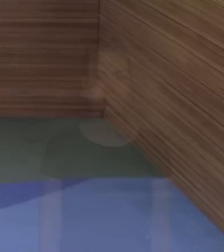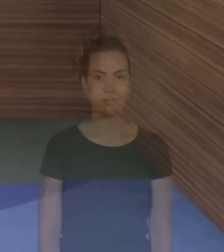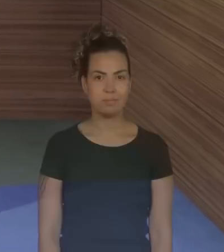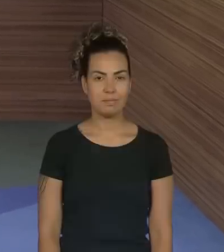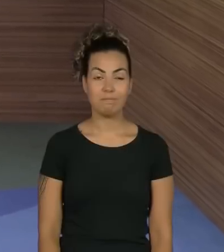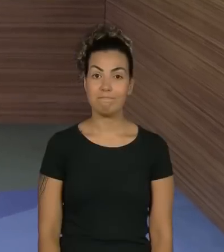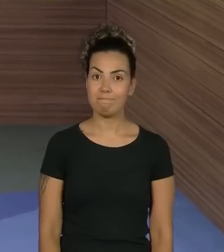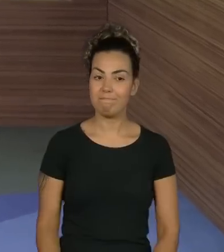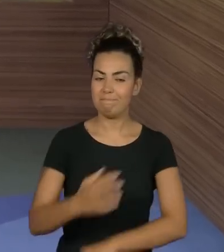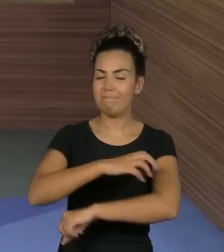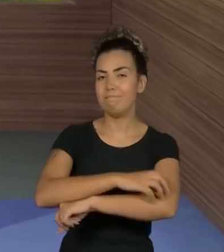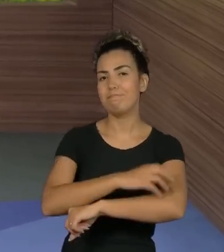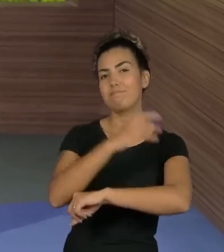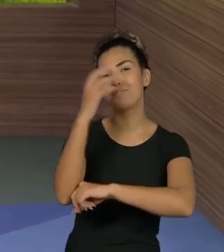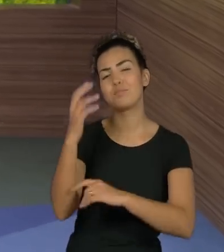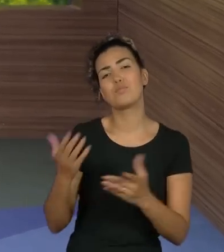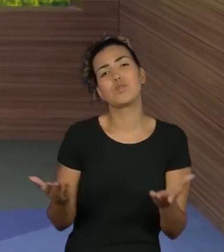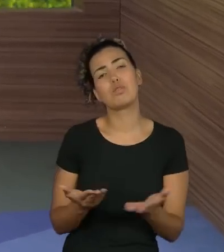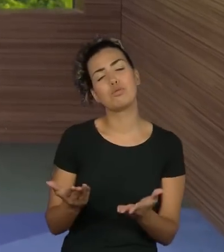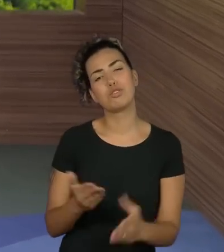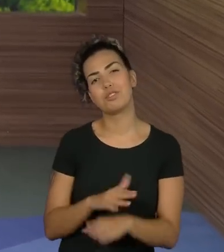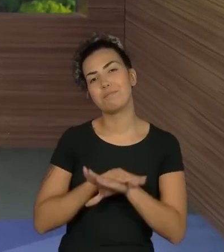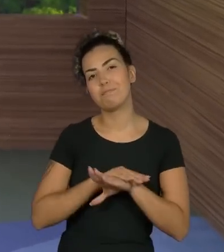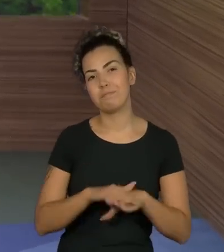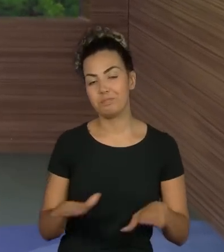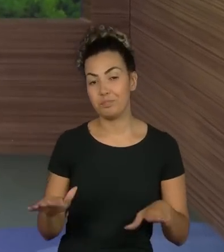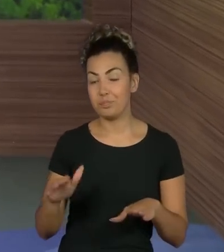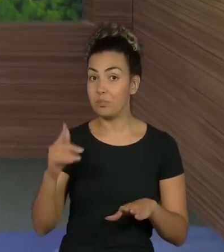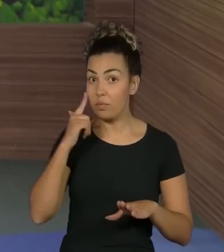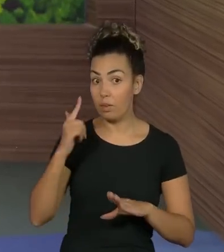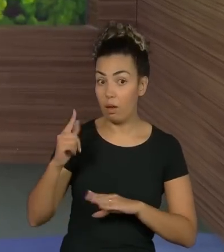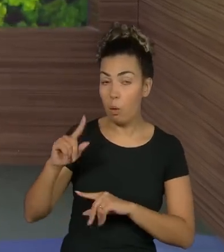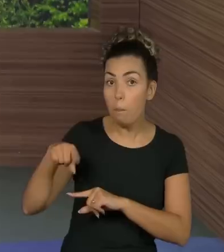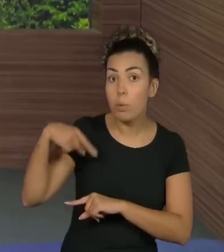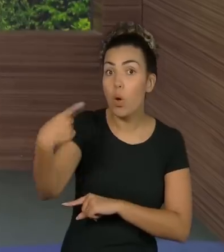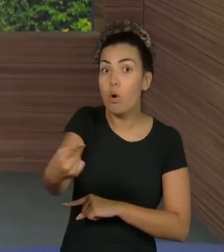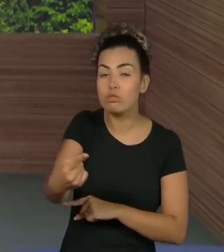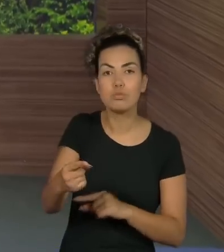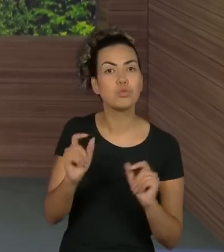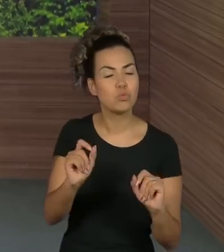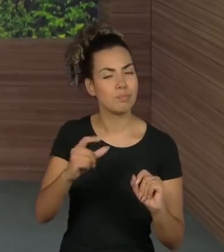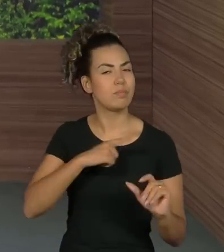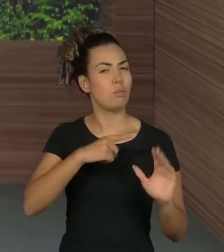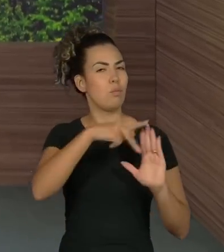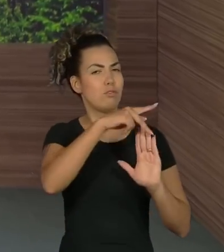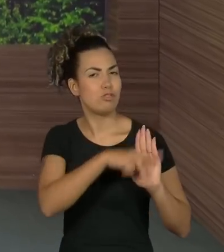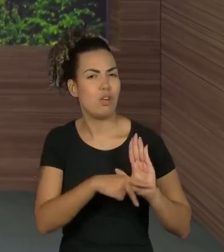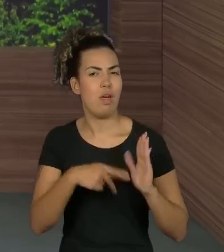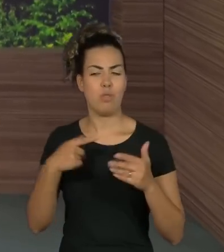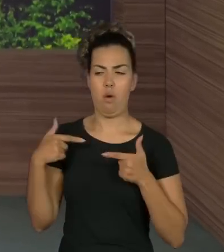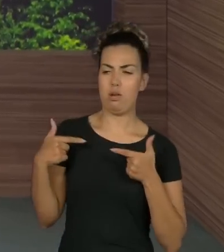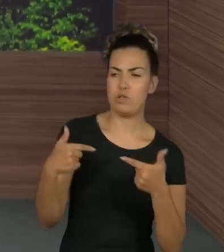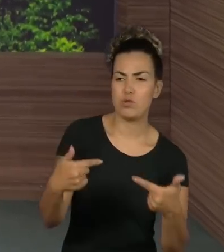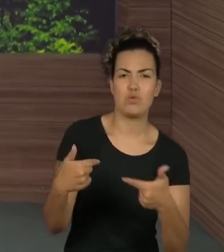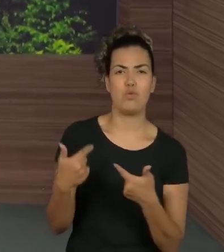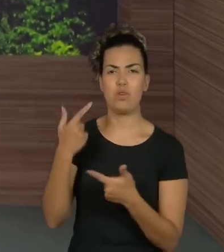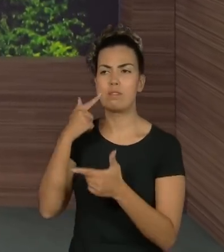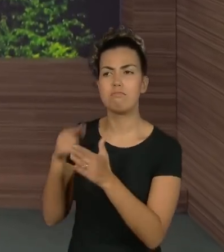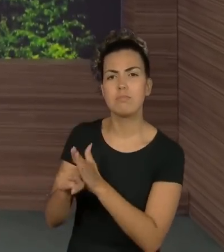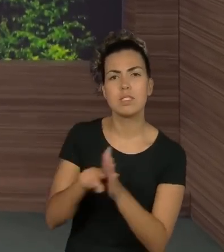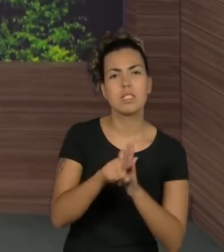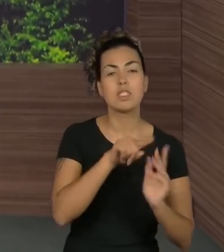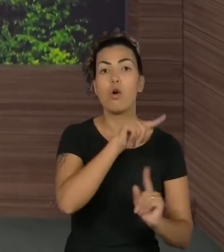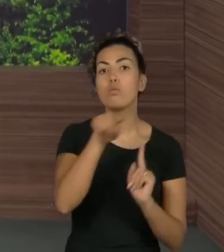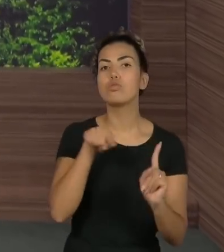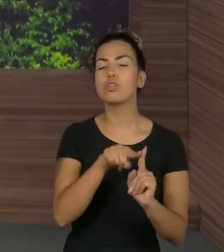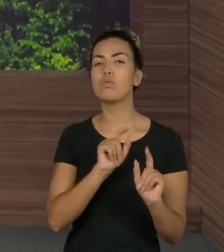O Repórter Eco de hoje fica por aqui. No próximo programa tem mais projetos, ações e pesquisas por um mundo